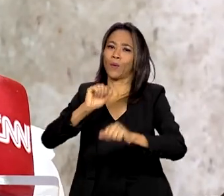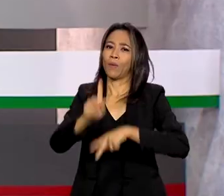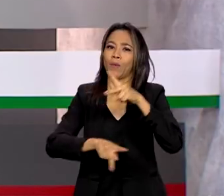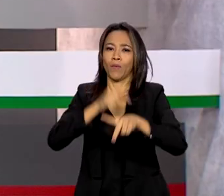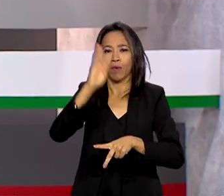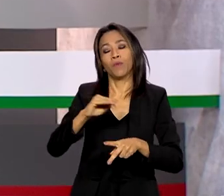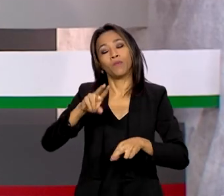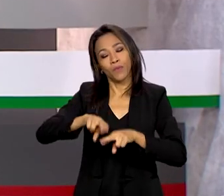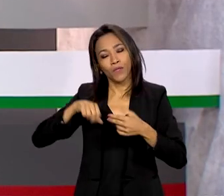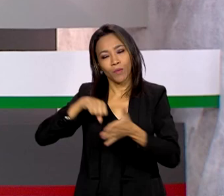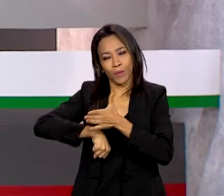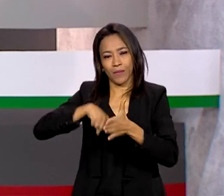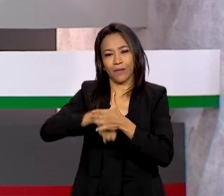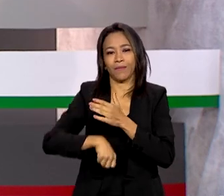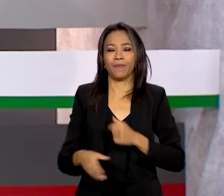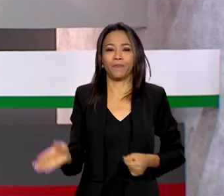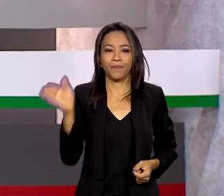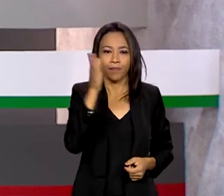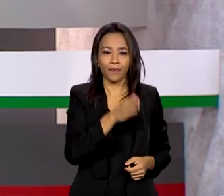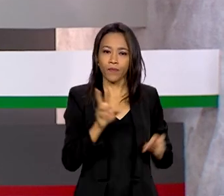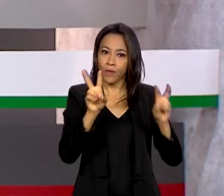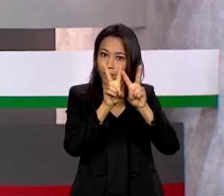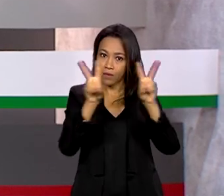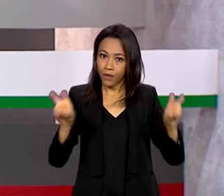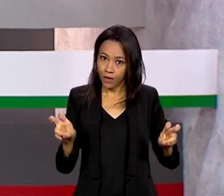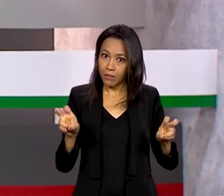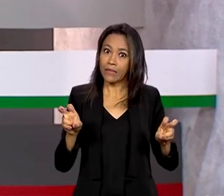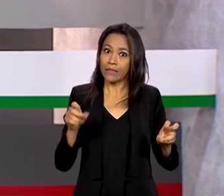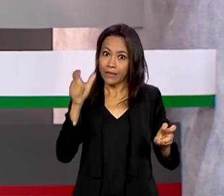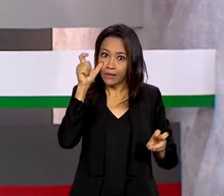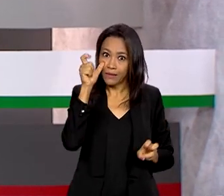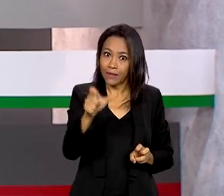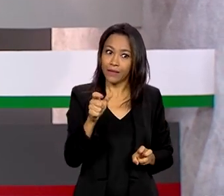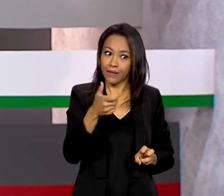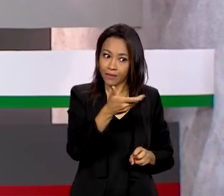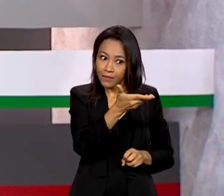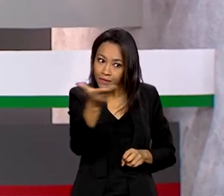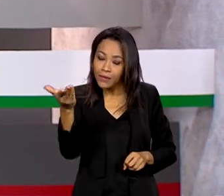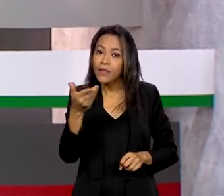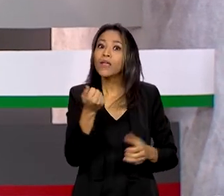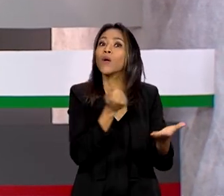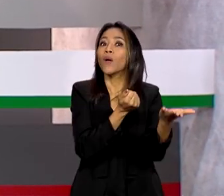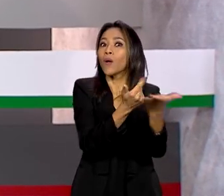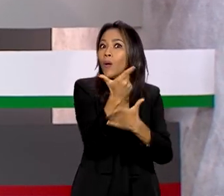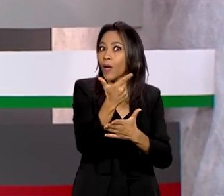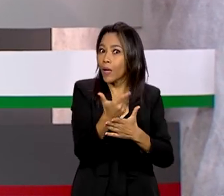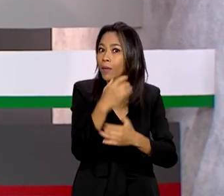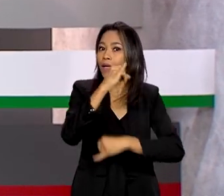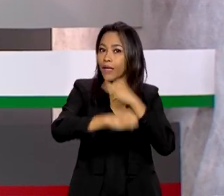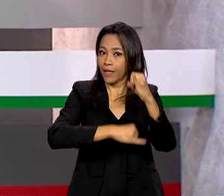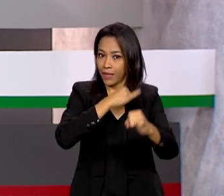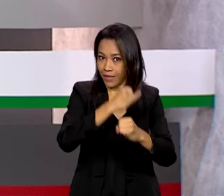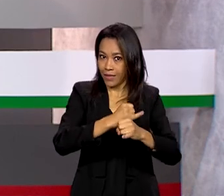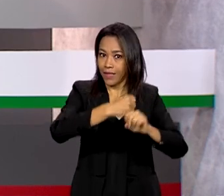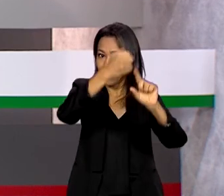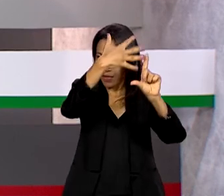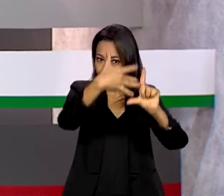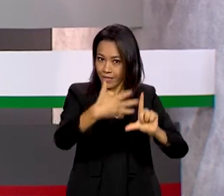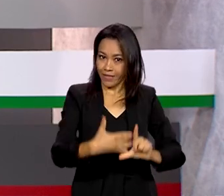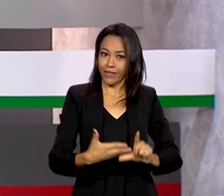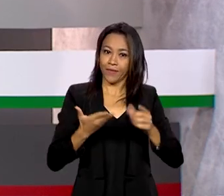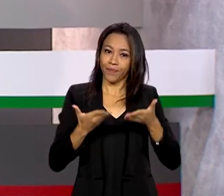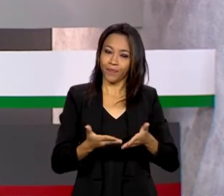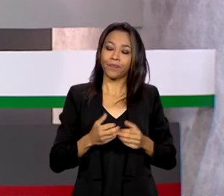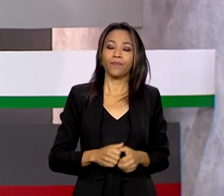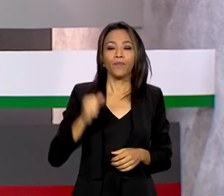lutando. Agora um assunto que vai interessar a quem costuma fazer compras pela internet, as chamadas plataformas digitais.